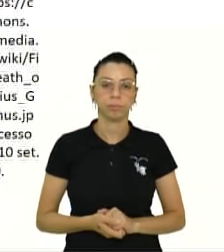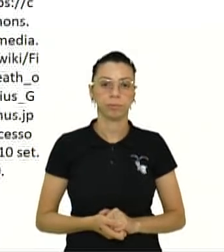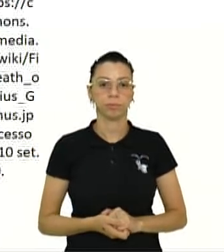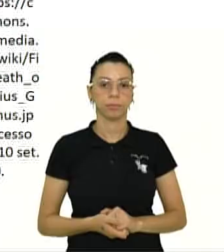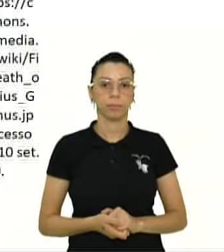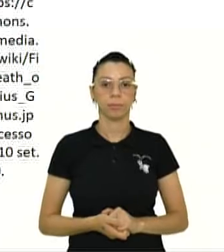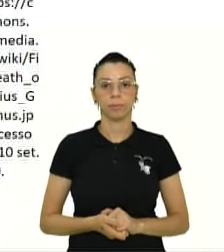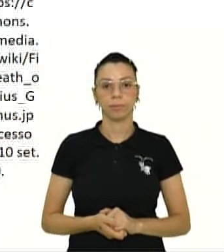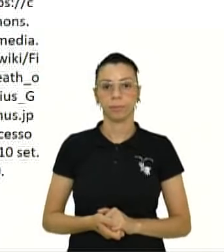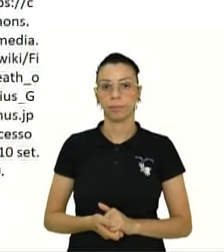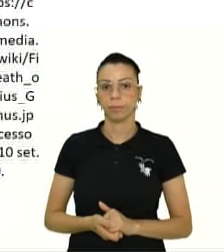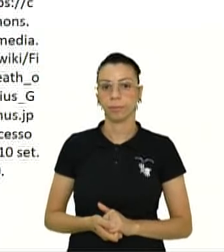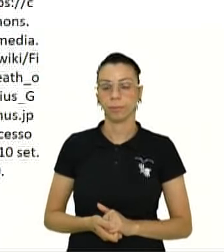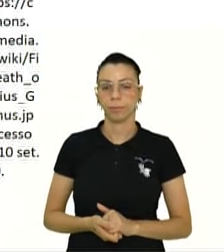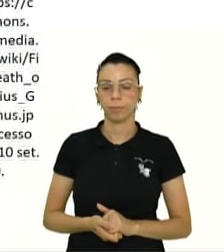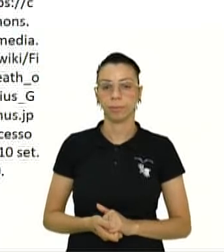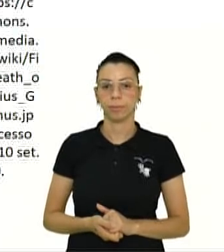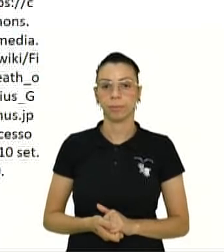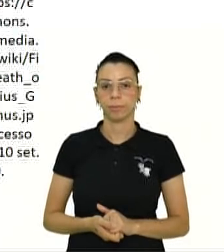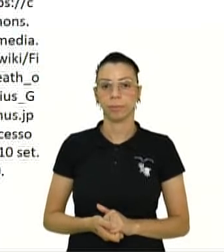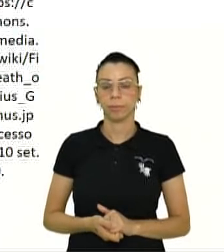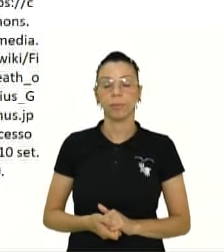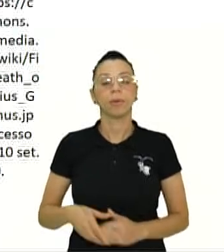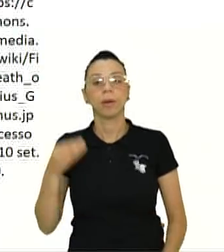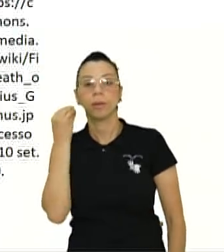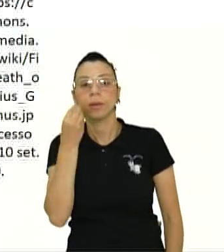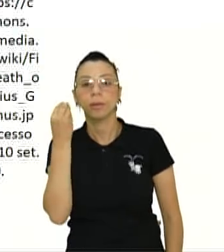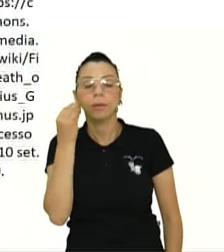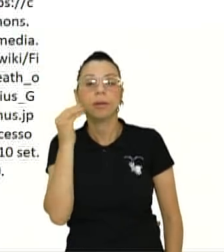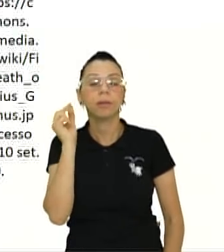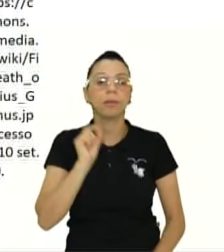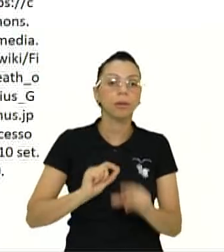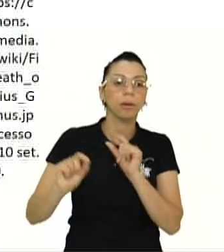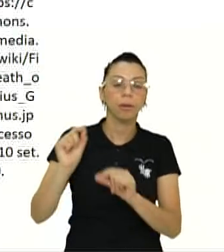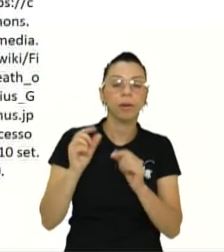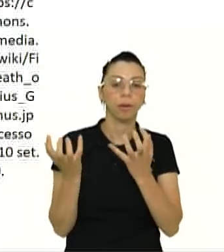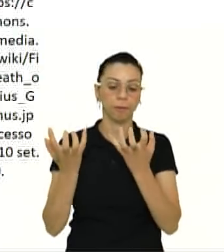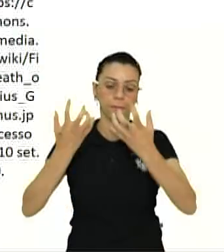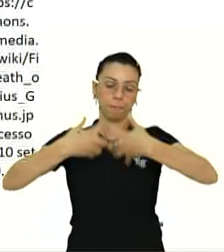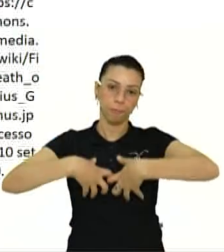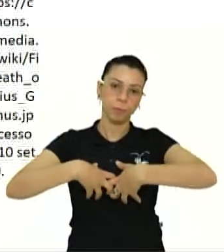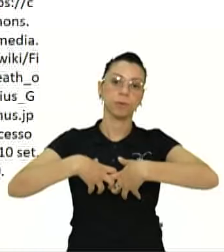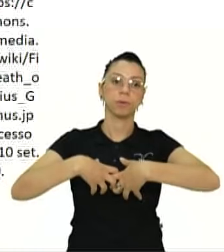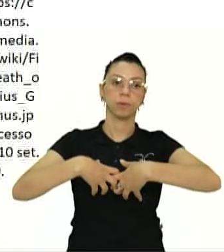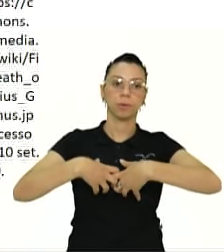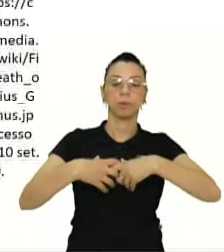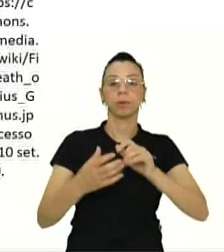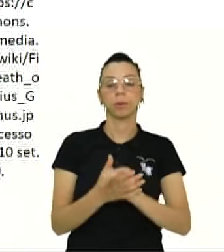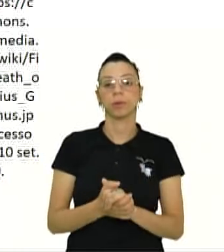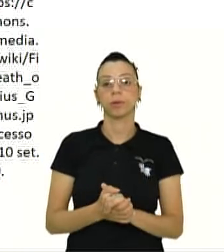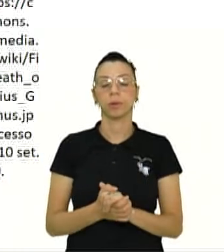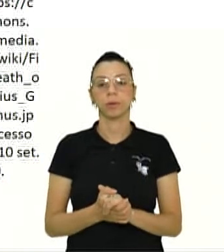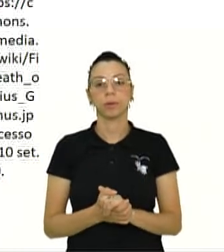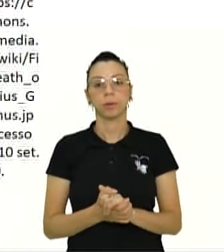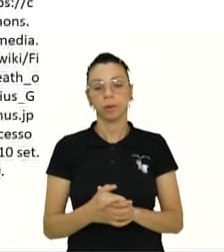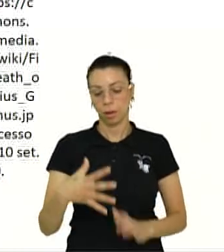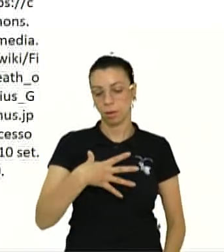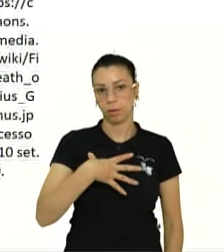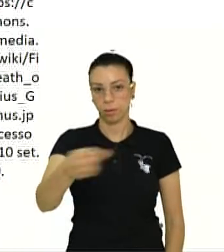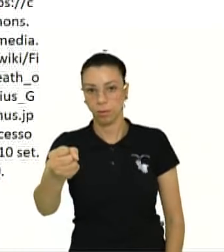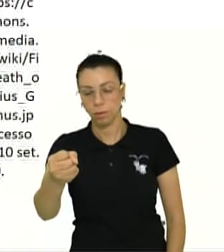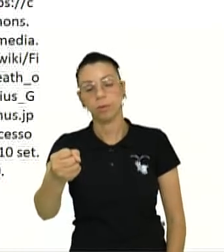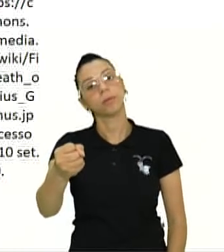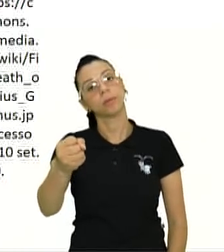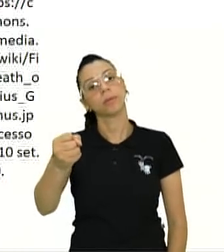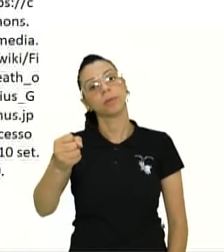tentando, né, enfim, fazer a sua função que o seu senhor mandou, né, tirar a sua vida